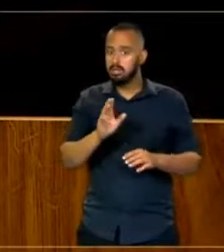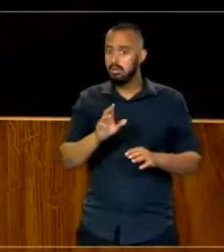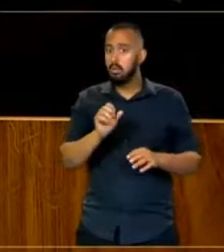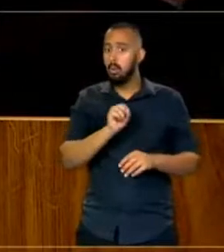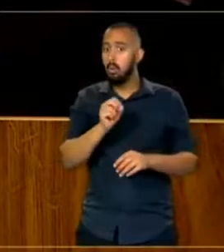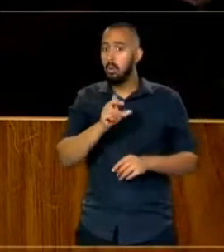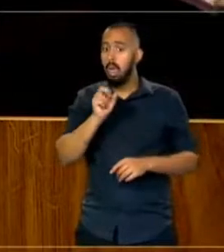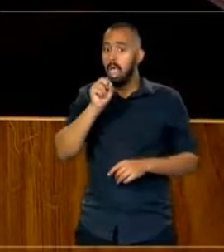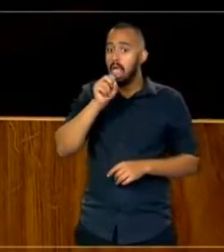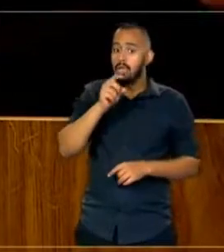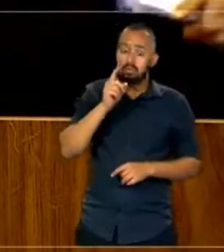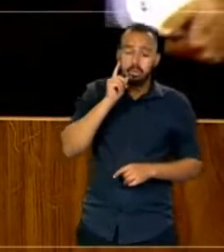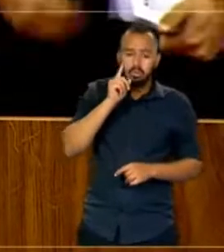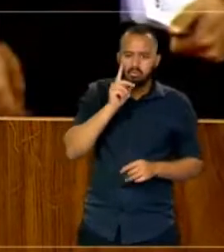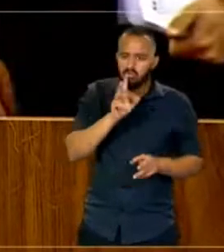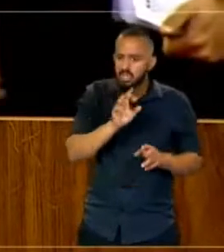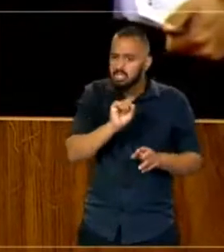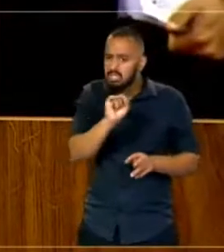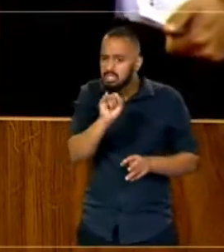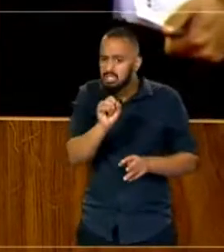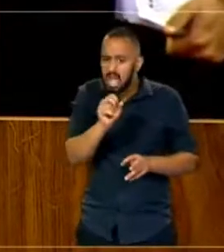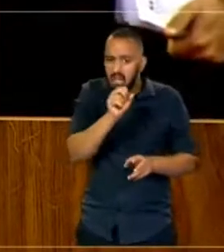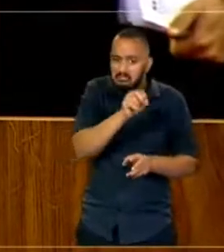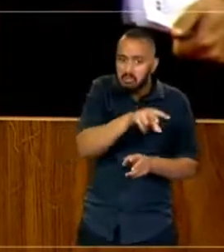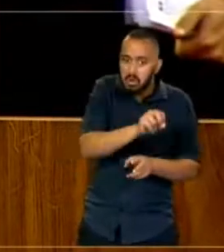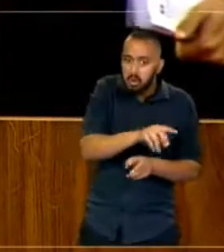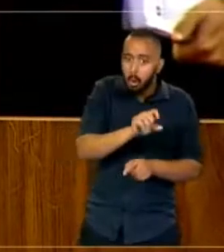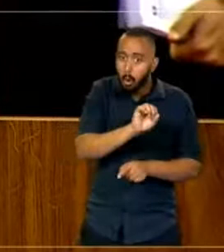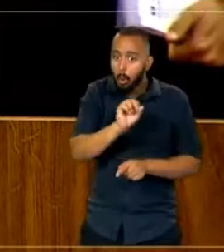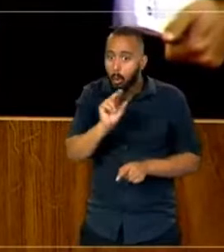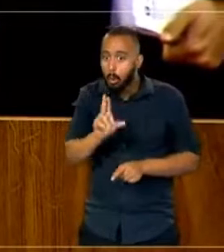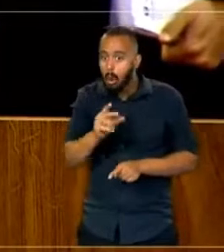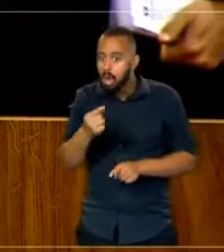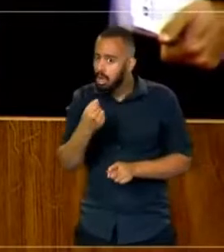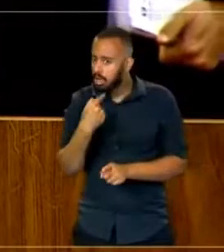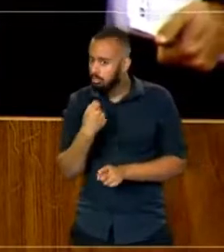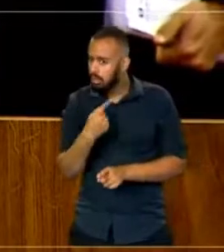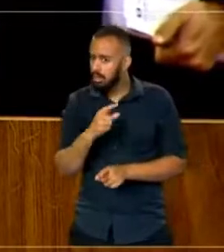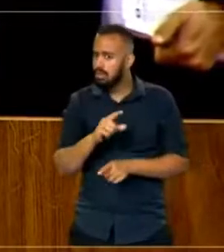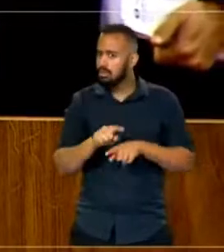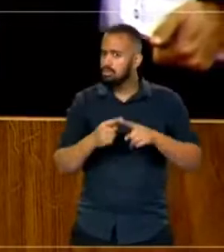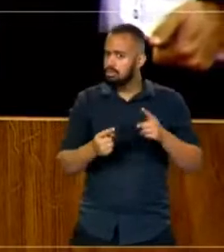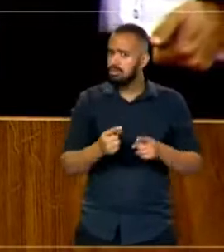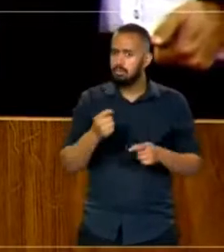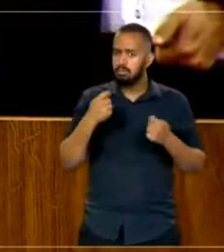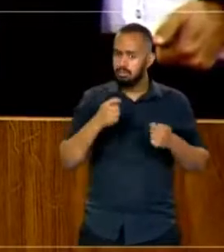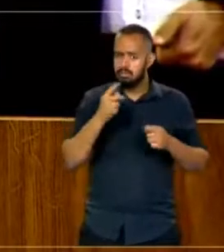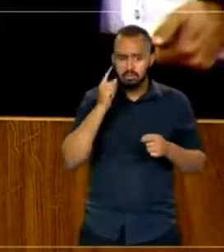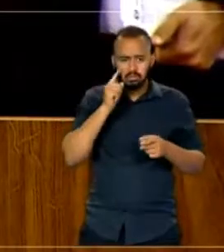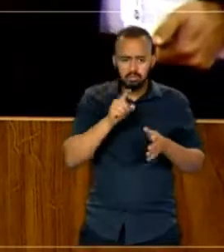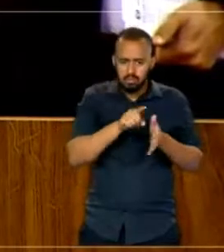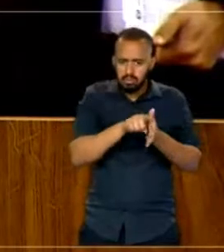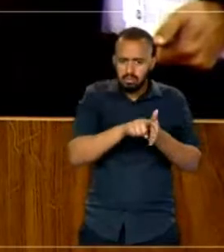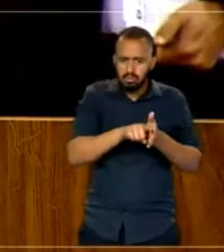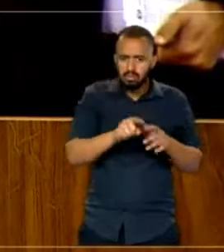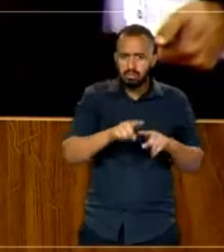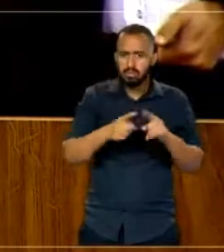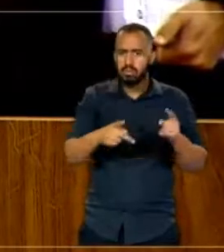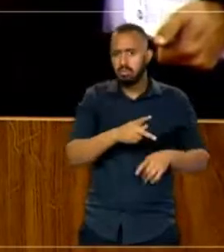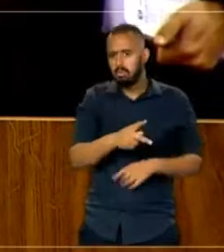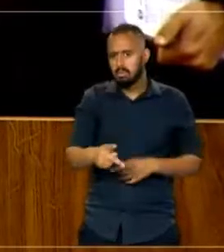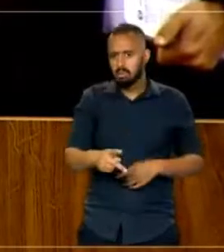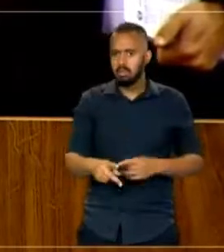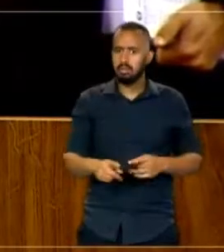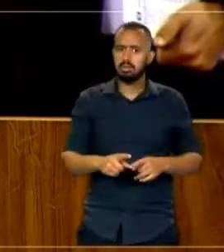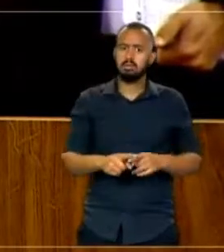um remédio. E neste caso, portanto, como se trata de liminar e sem nenhum comprometimento, presidente, quanto